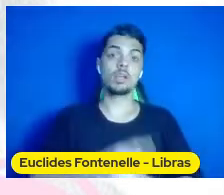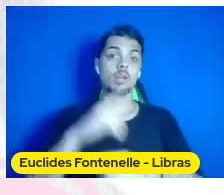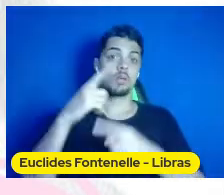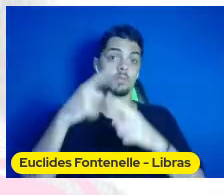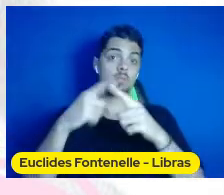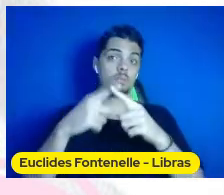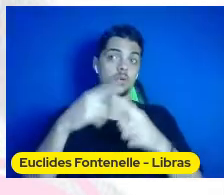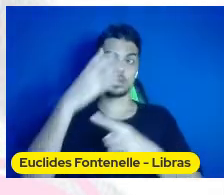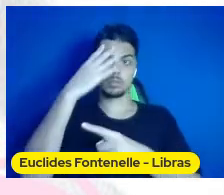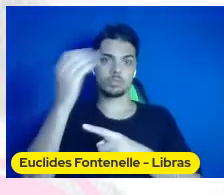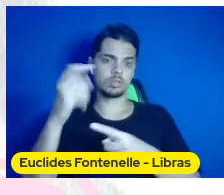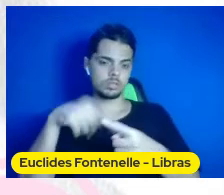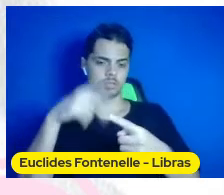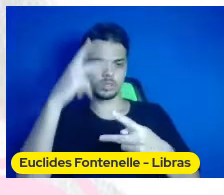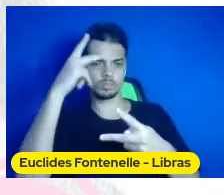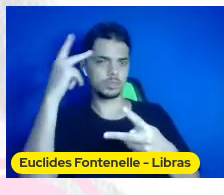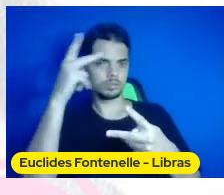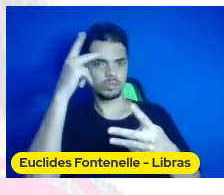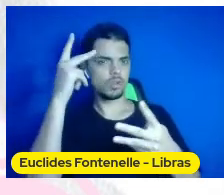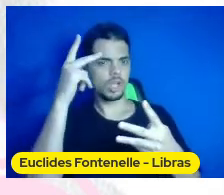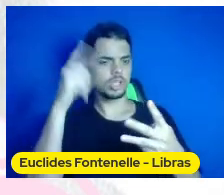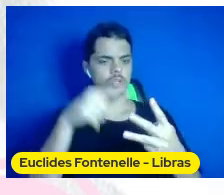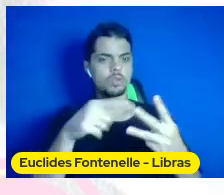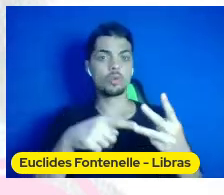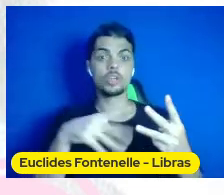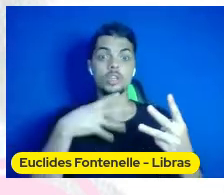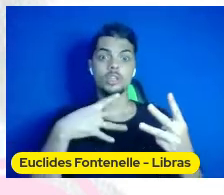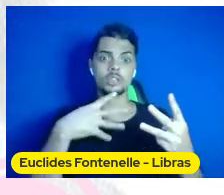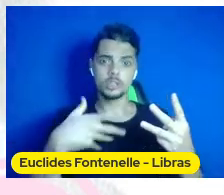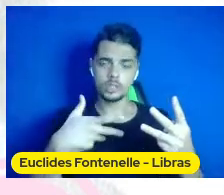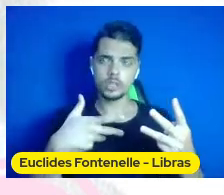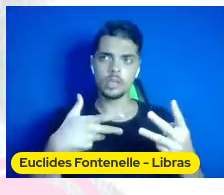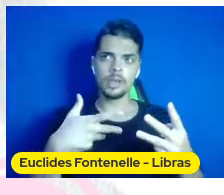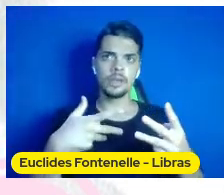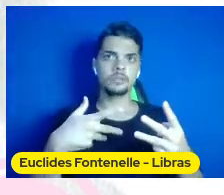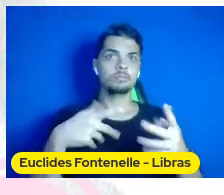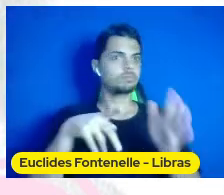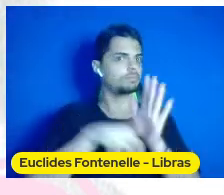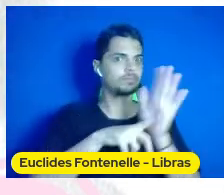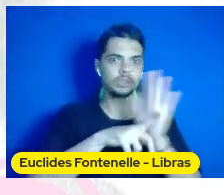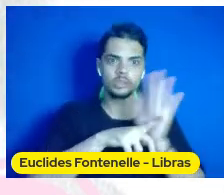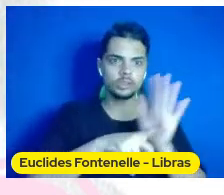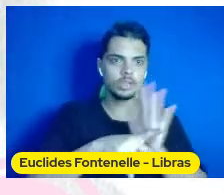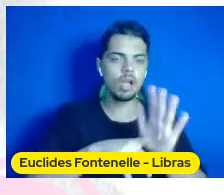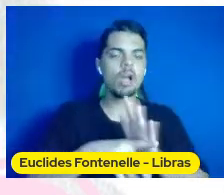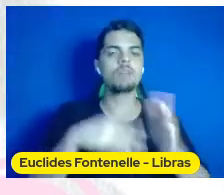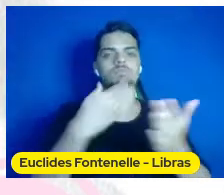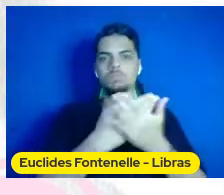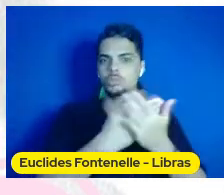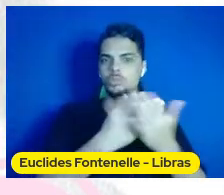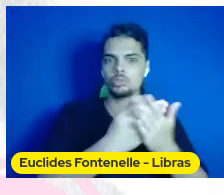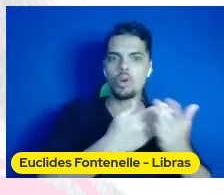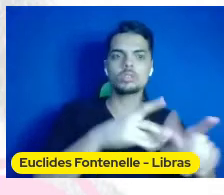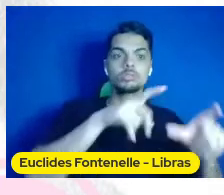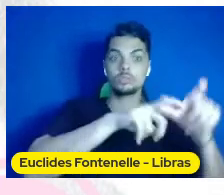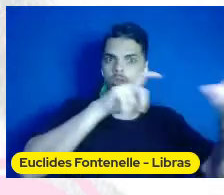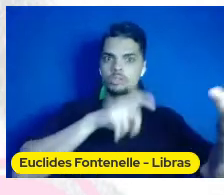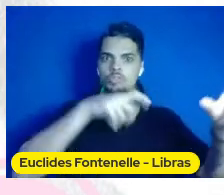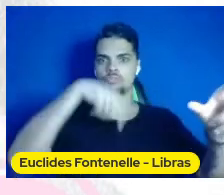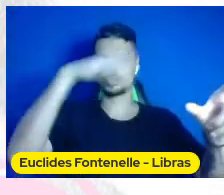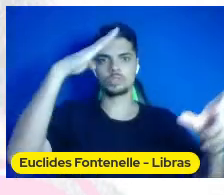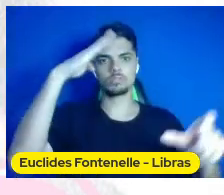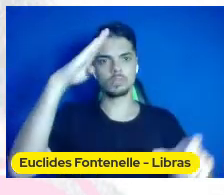mais a fundo a própria história da independência da Bahia, talvez funcione com outras pessoas também,